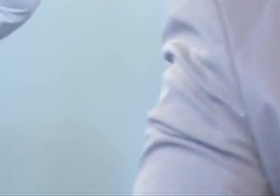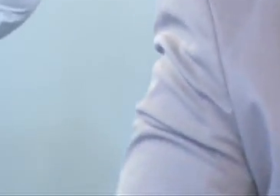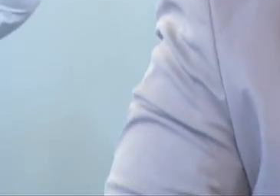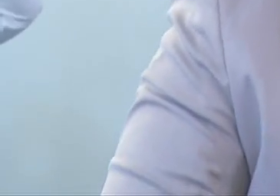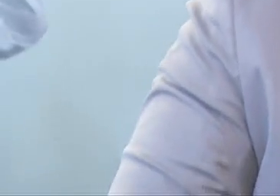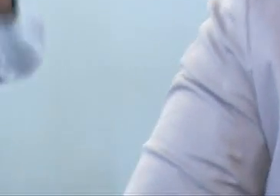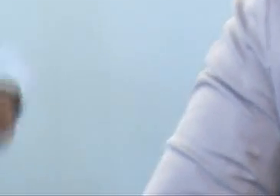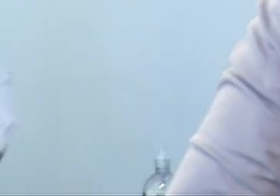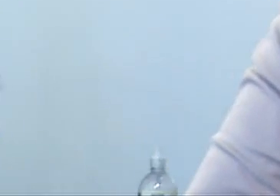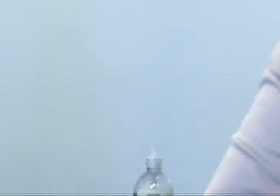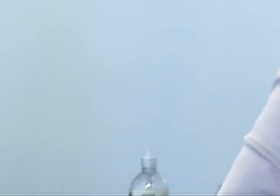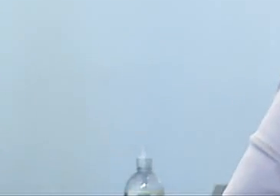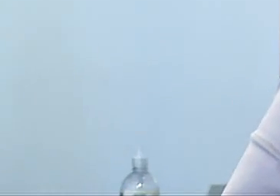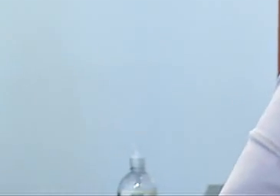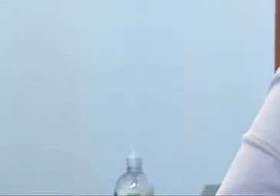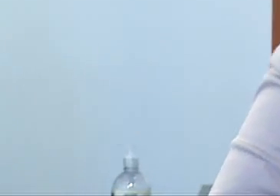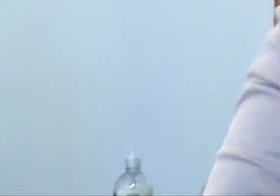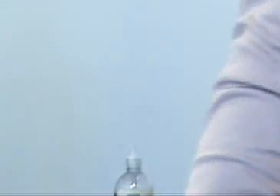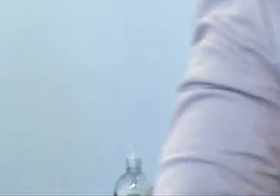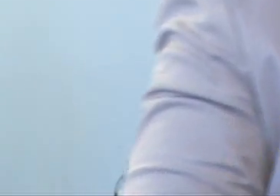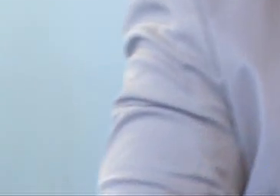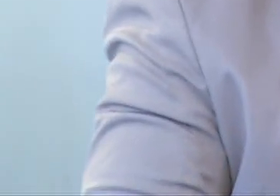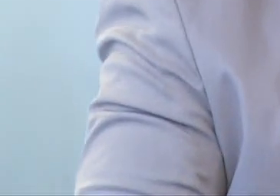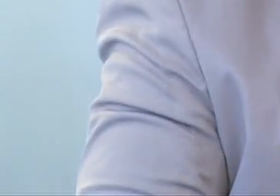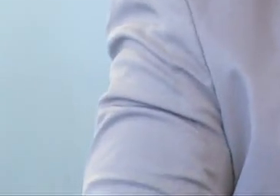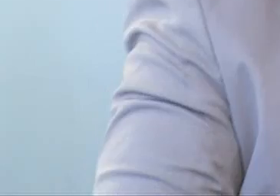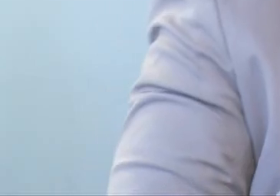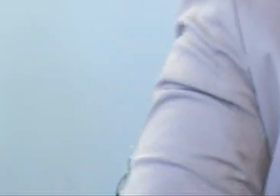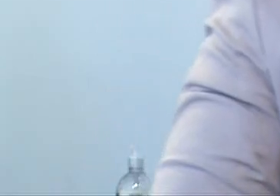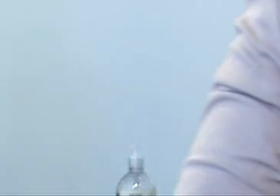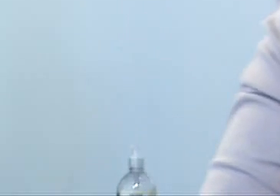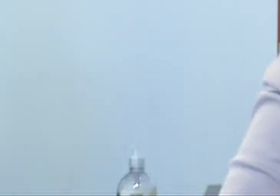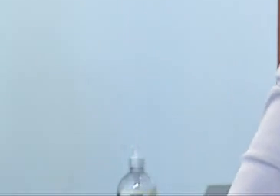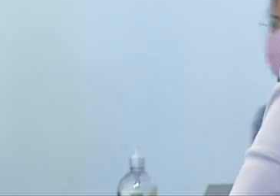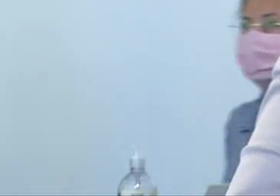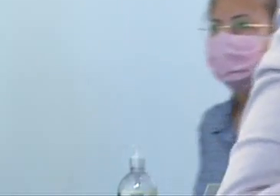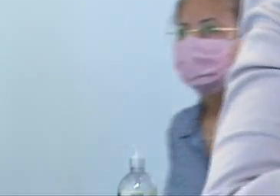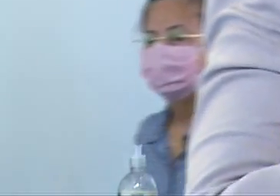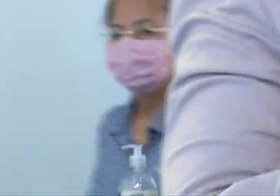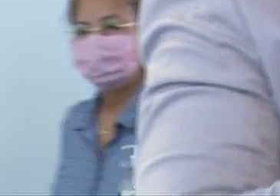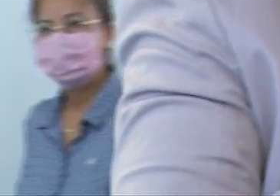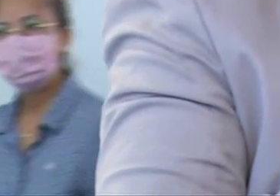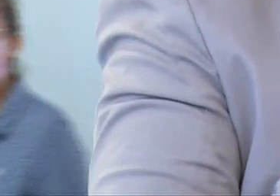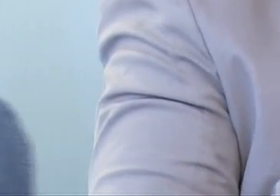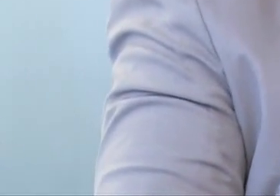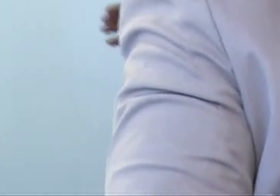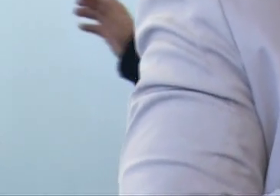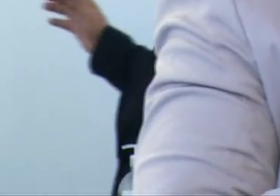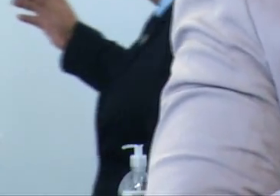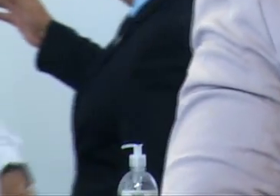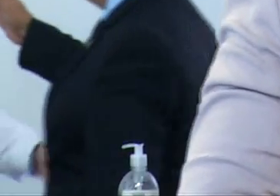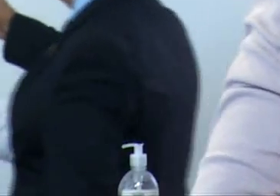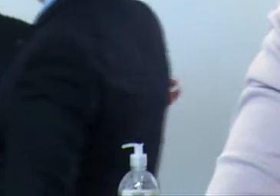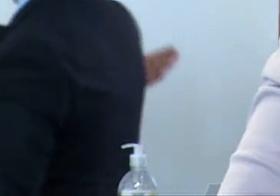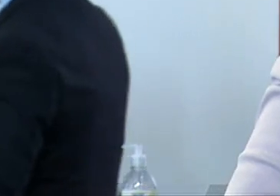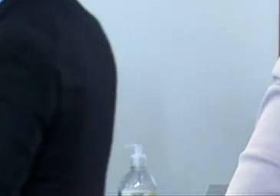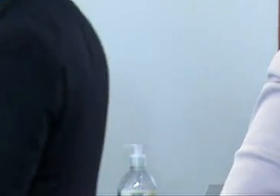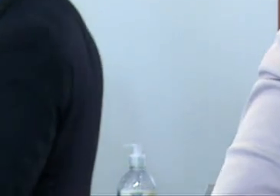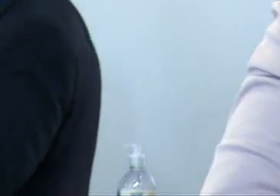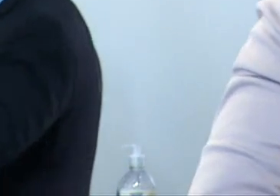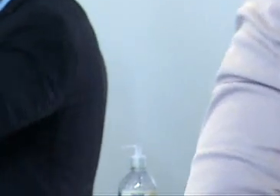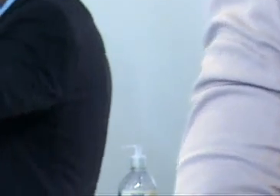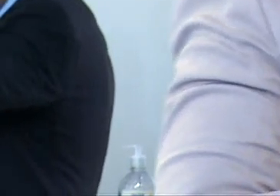opinião. Agora, eu quero aqui congratular, senhor presidente, todos os engenheiros da cidade de